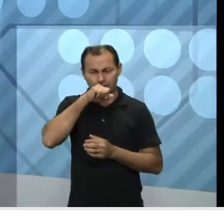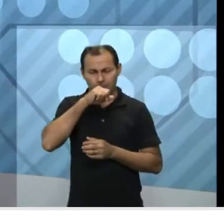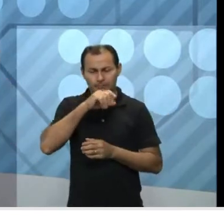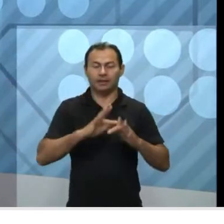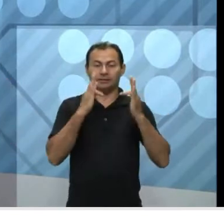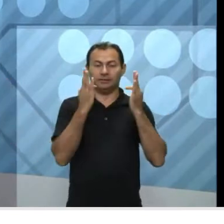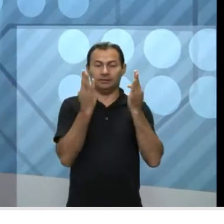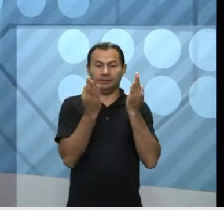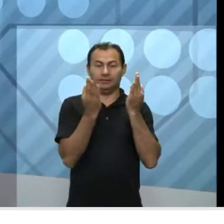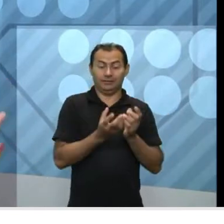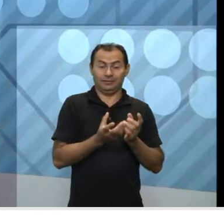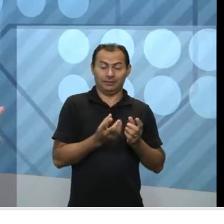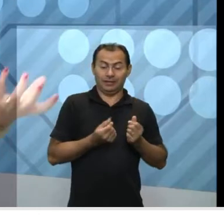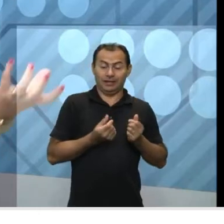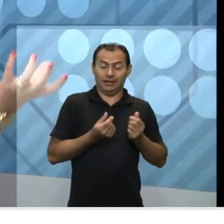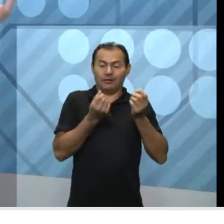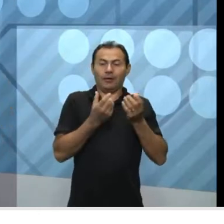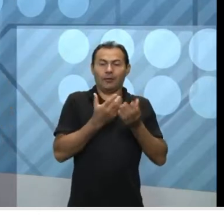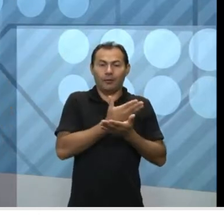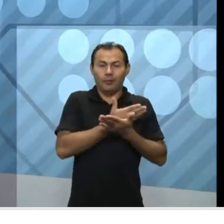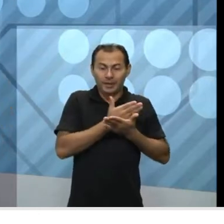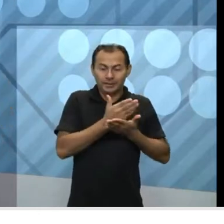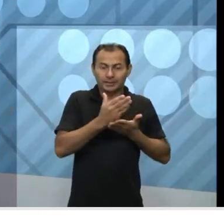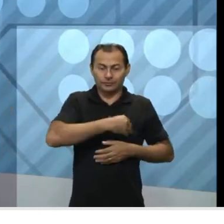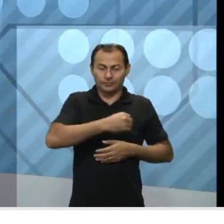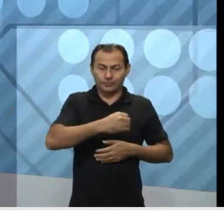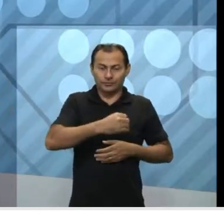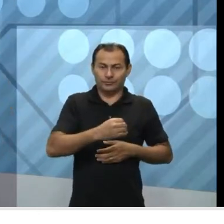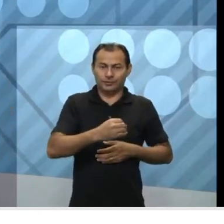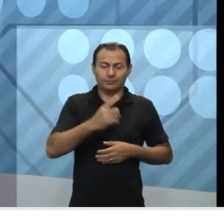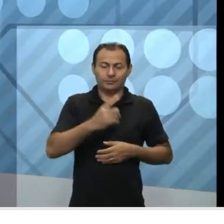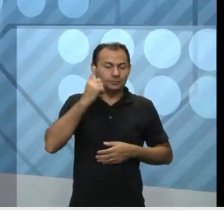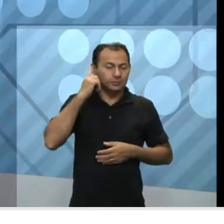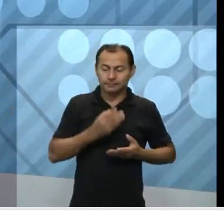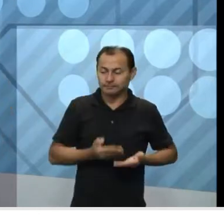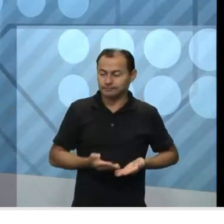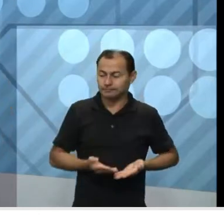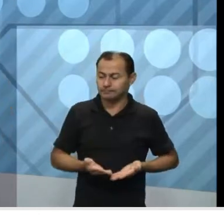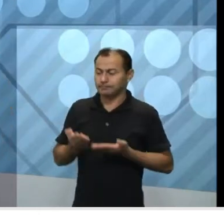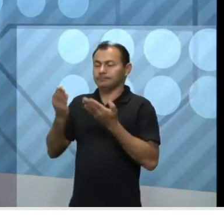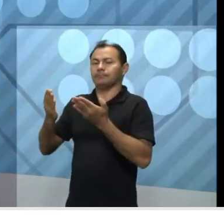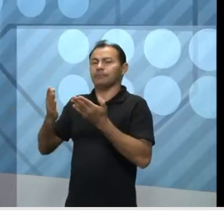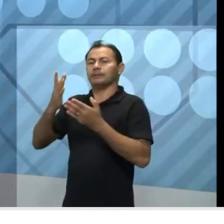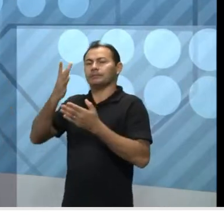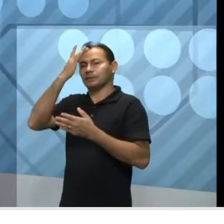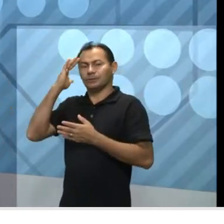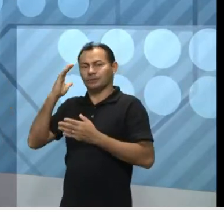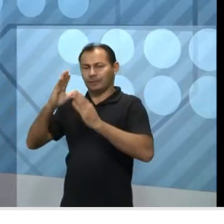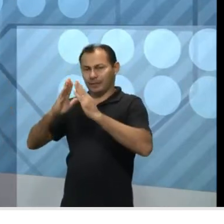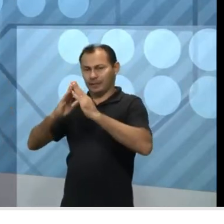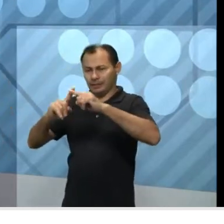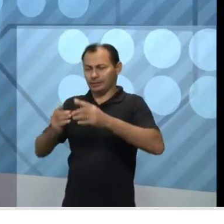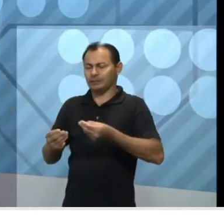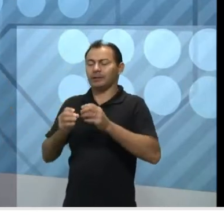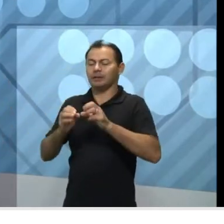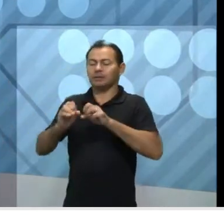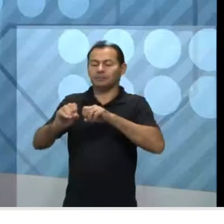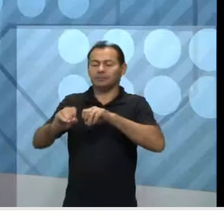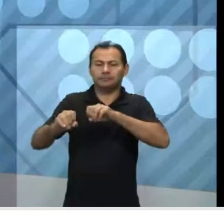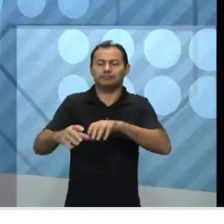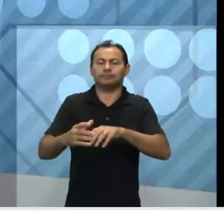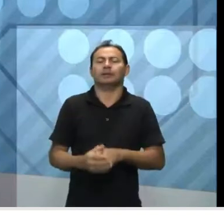a entregar os seus filhos para esses religiosos, para que eles fossem educados, não é? Fossem